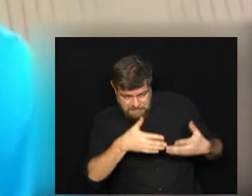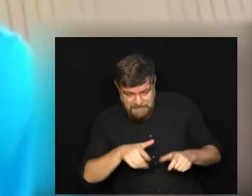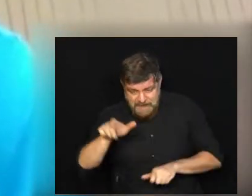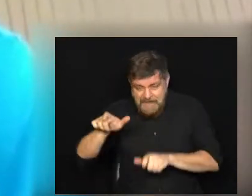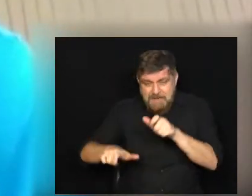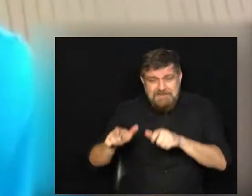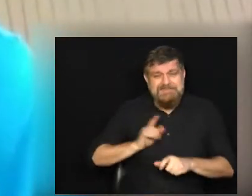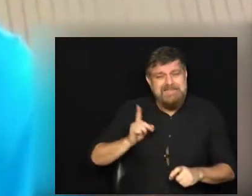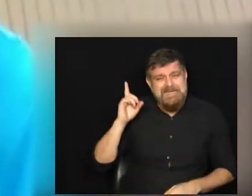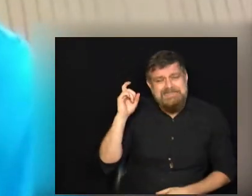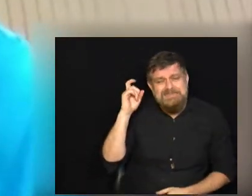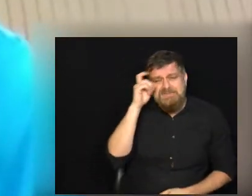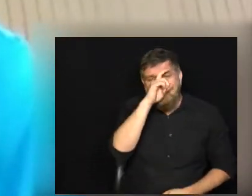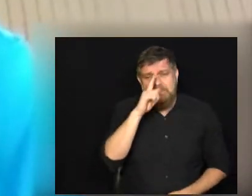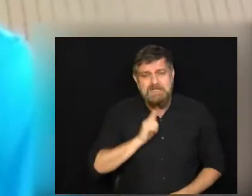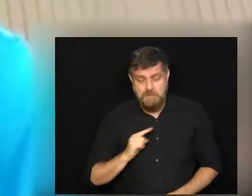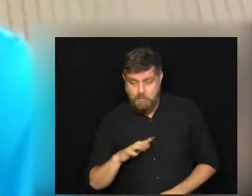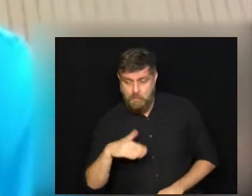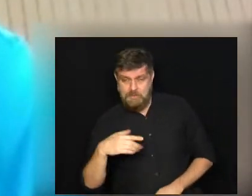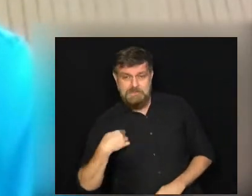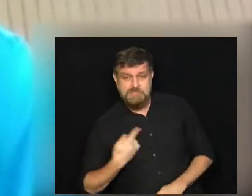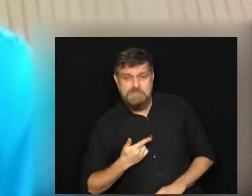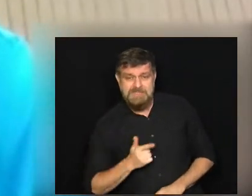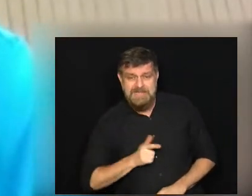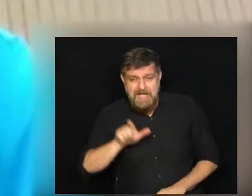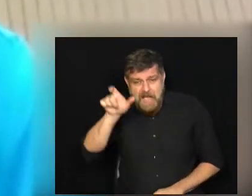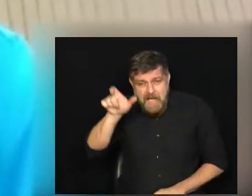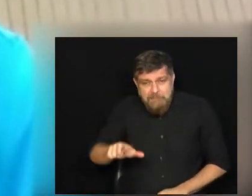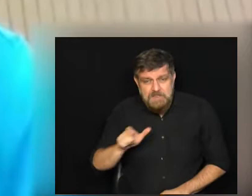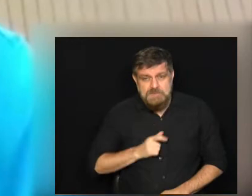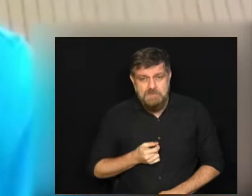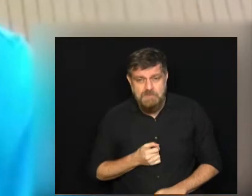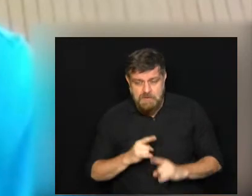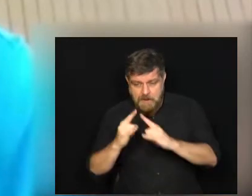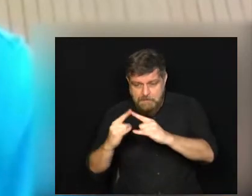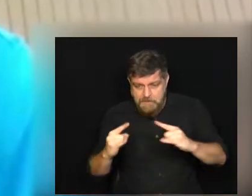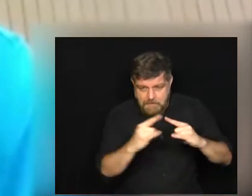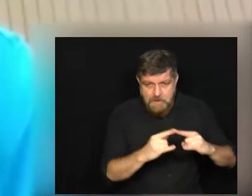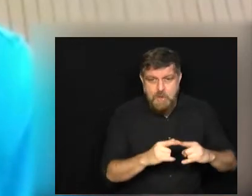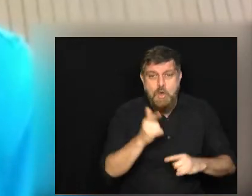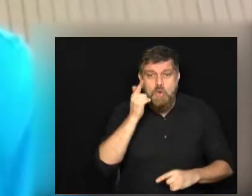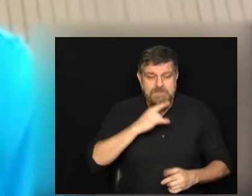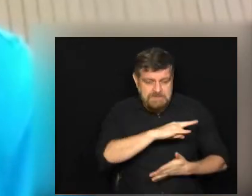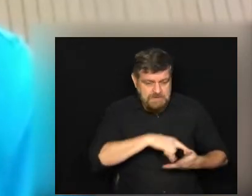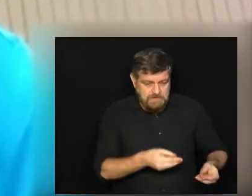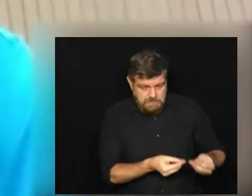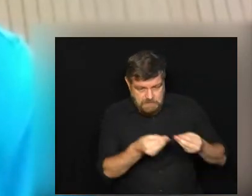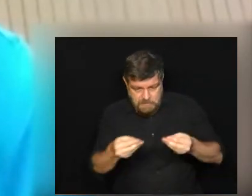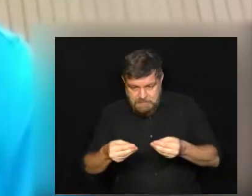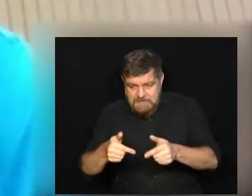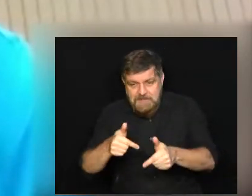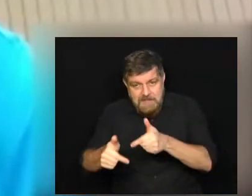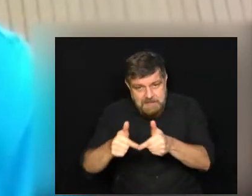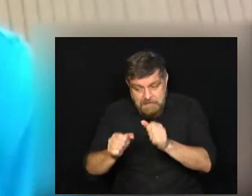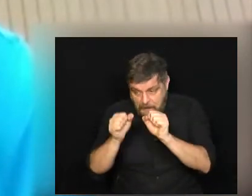certa dificuldade. Quando a gente tem ali a pessoa, os permissionários conseguem autorização do uso do solo naquele